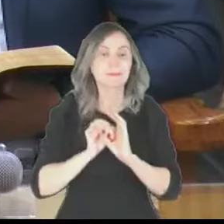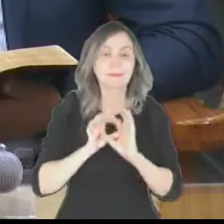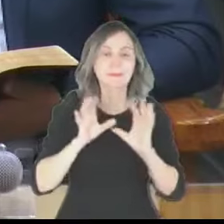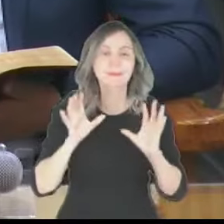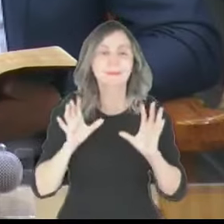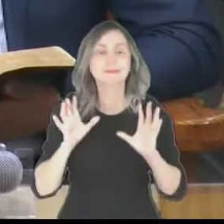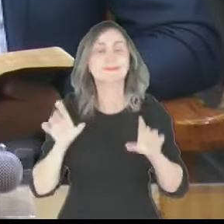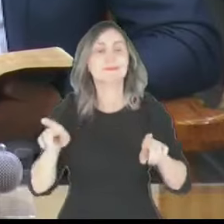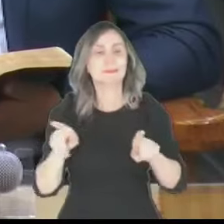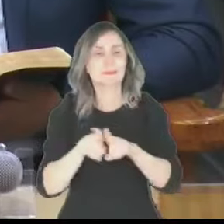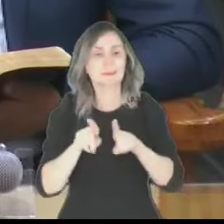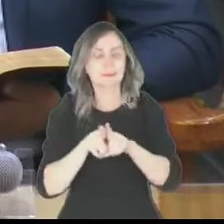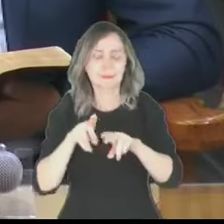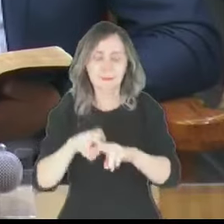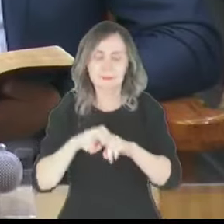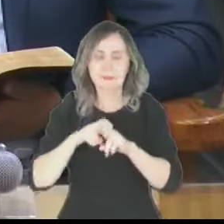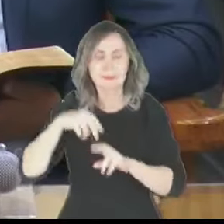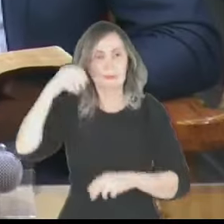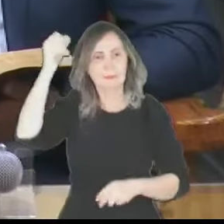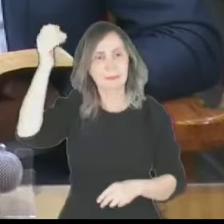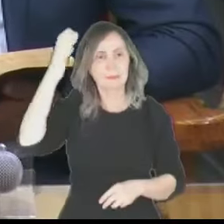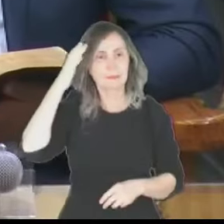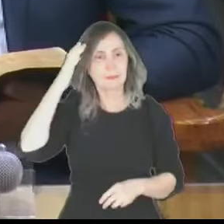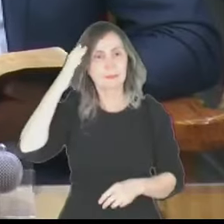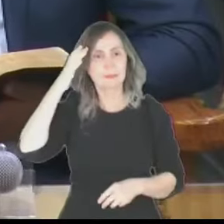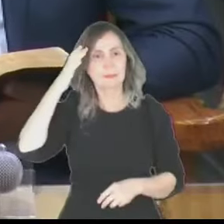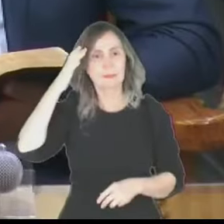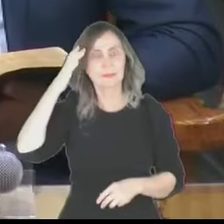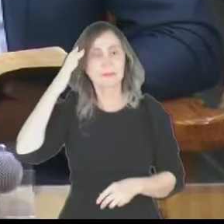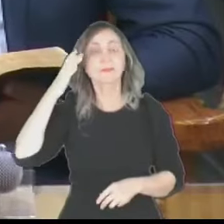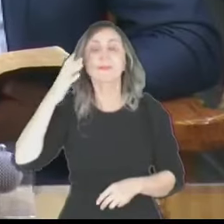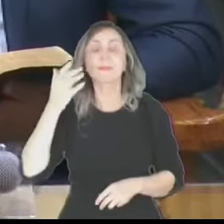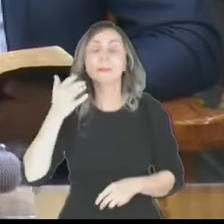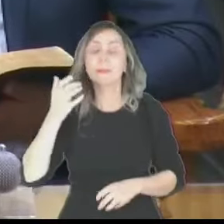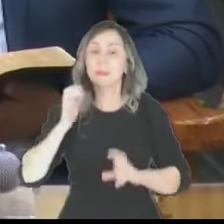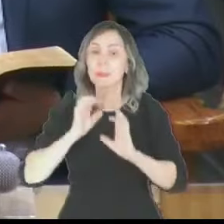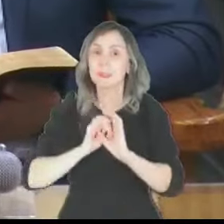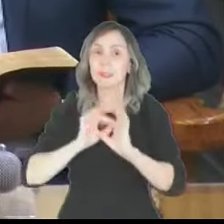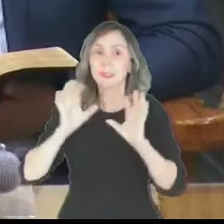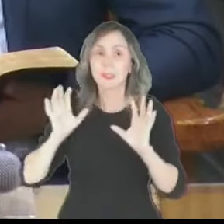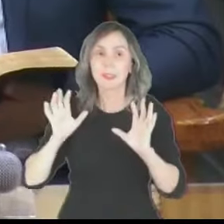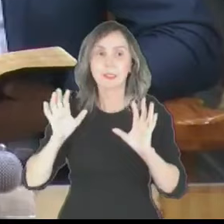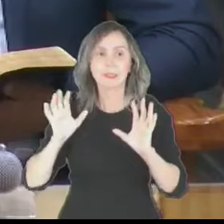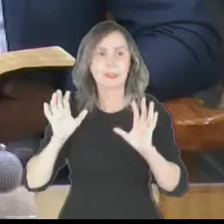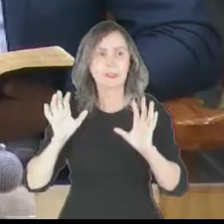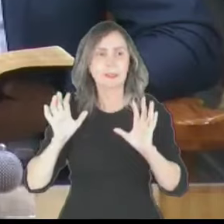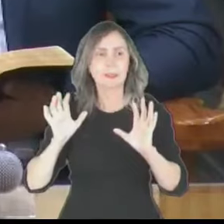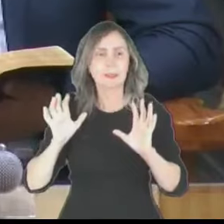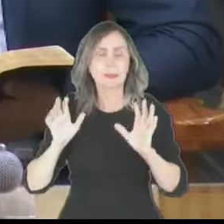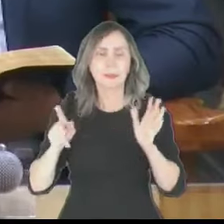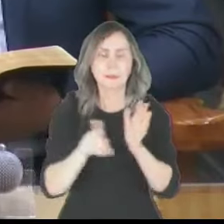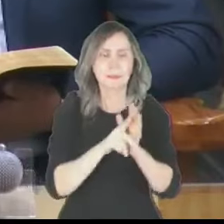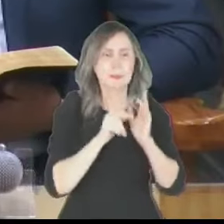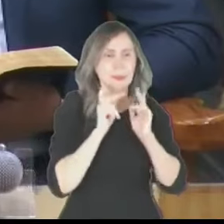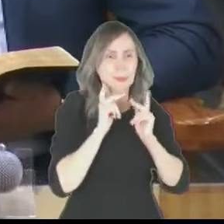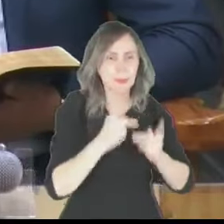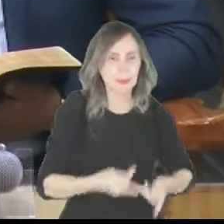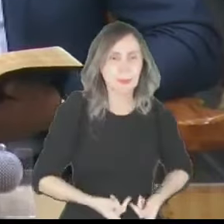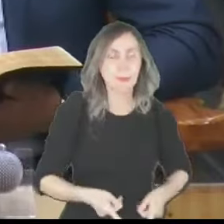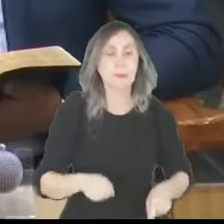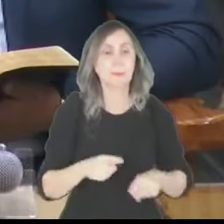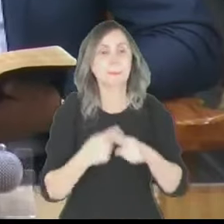opera Pela graça E a graça De Deus Que é a liberdade Não apenas A liberdade Do homem Mas também A vontade